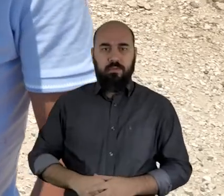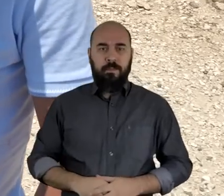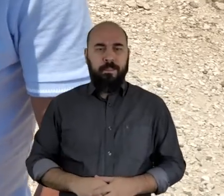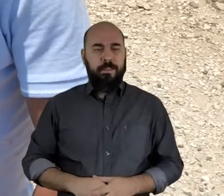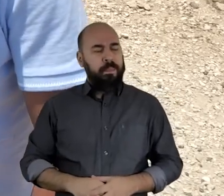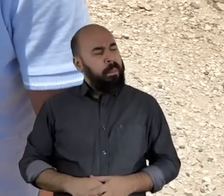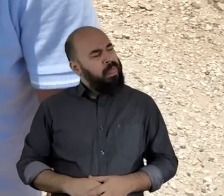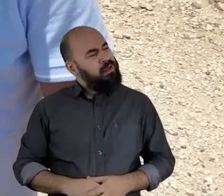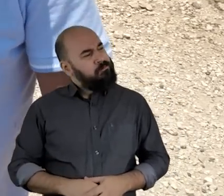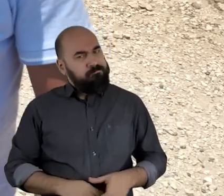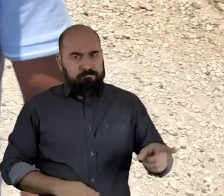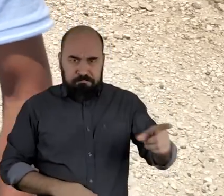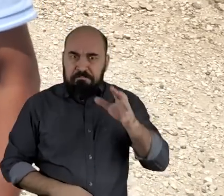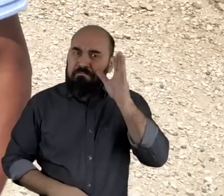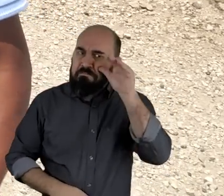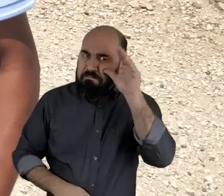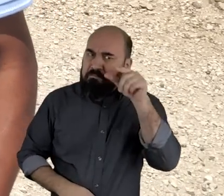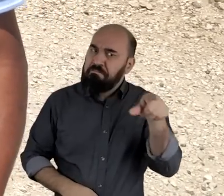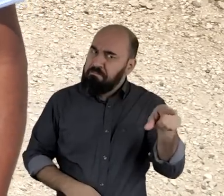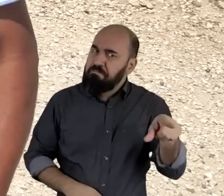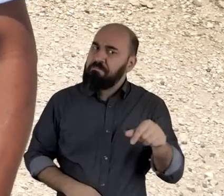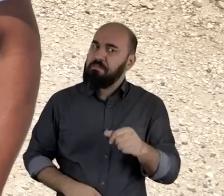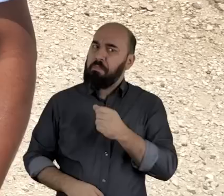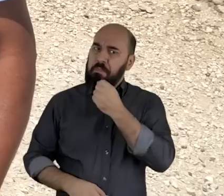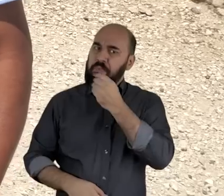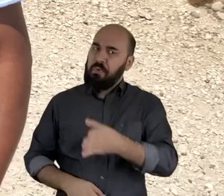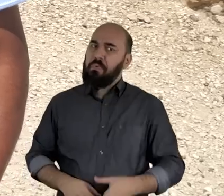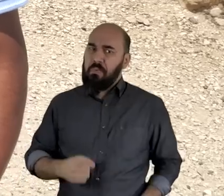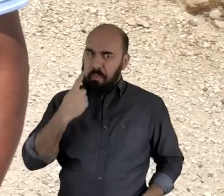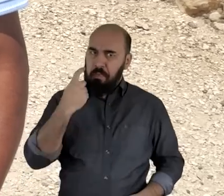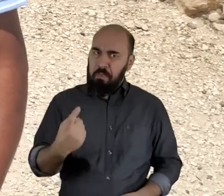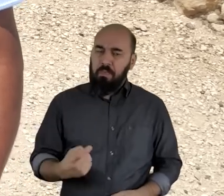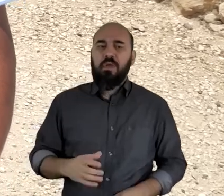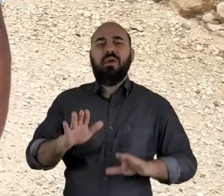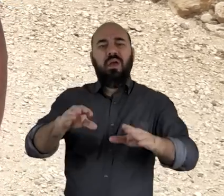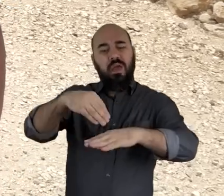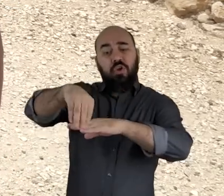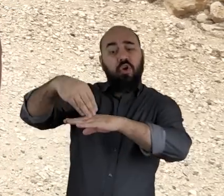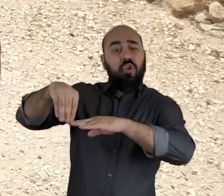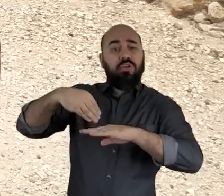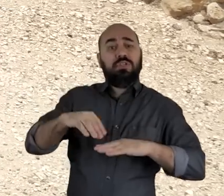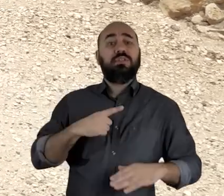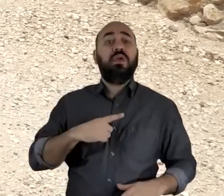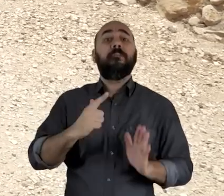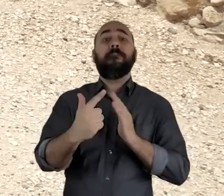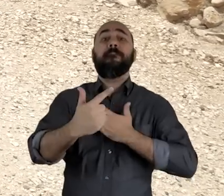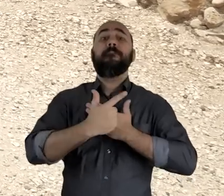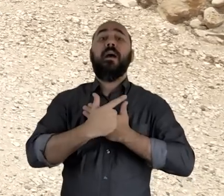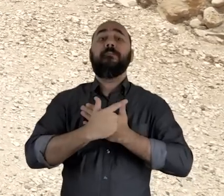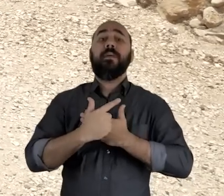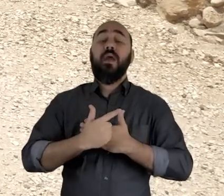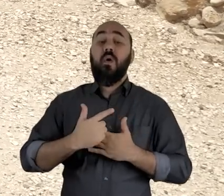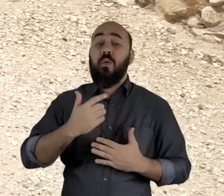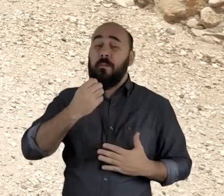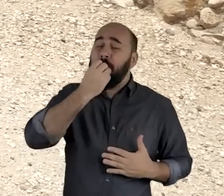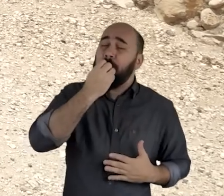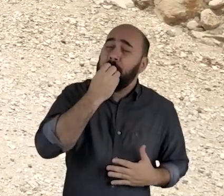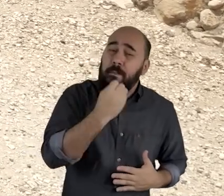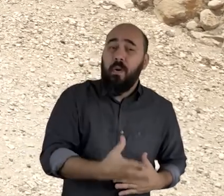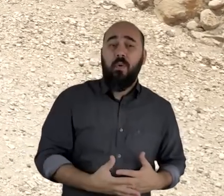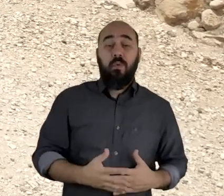Igor contou é muito interessante, pessoal. Vocês estão percebendo? A arqueologia, ela tem um papel tríplice, eu diria. Porque